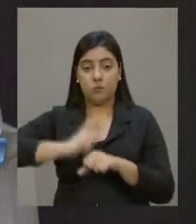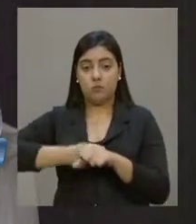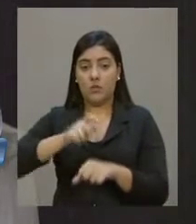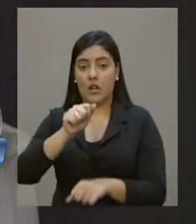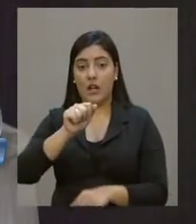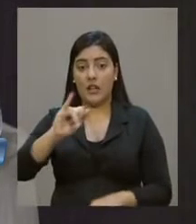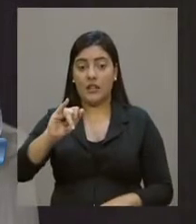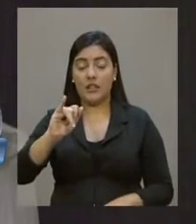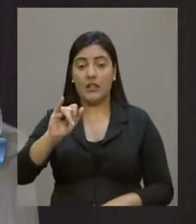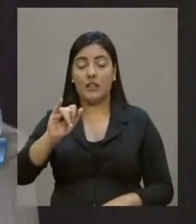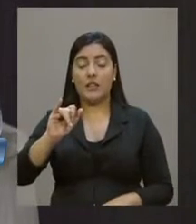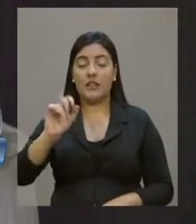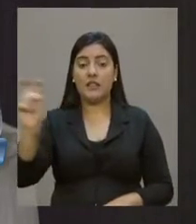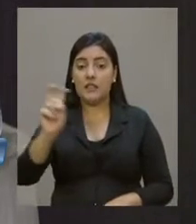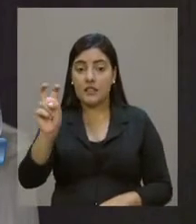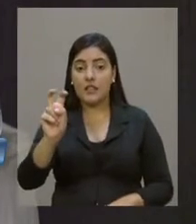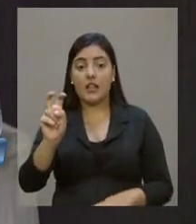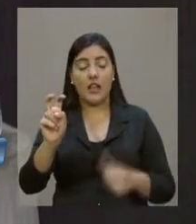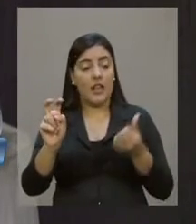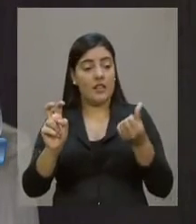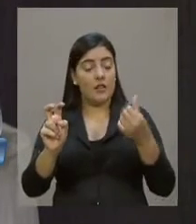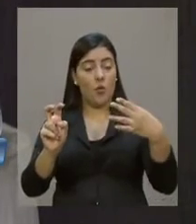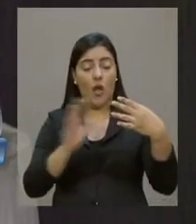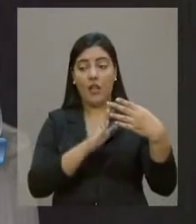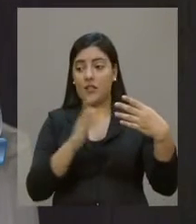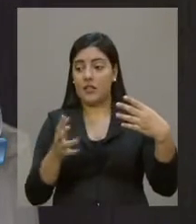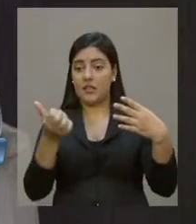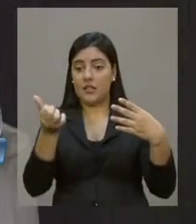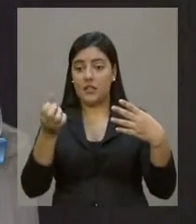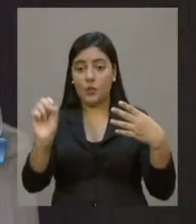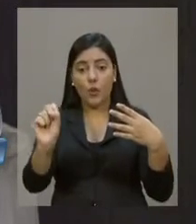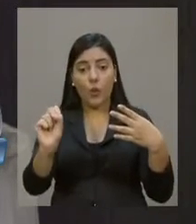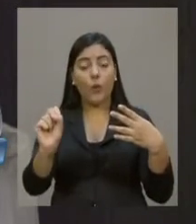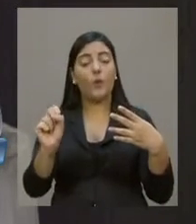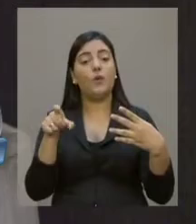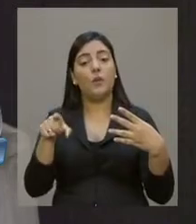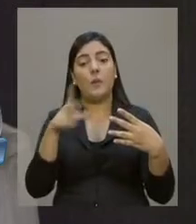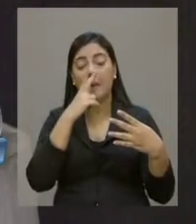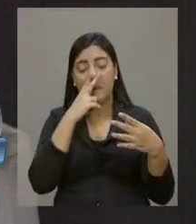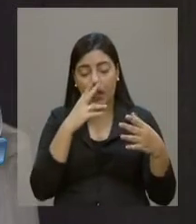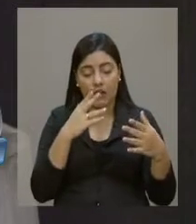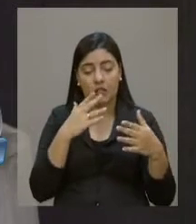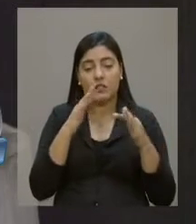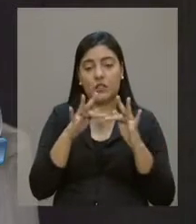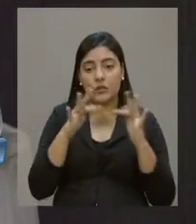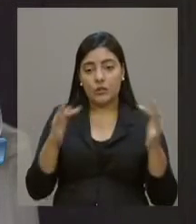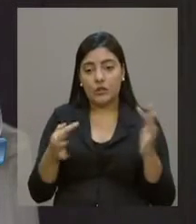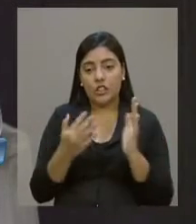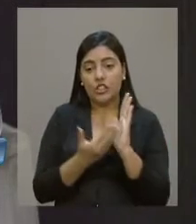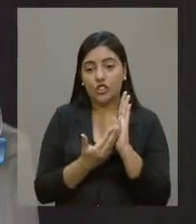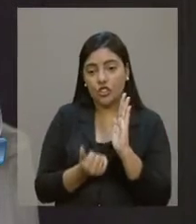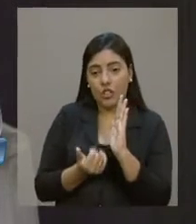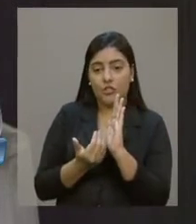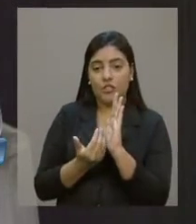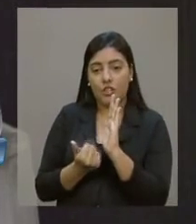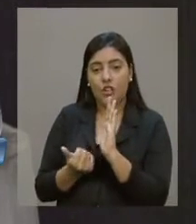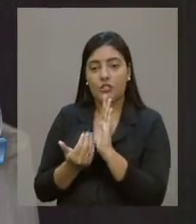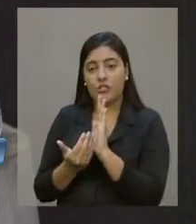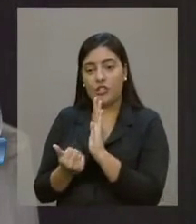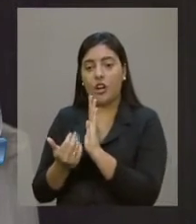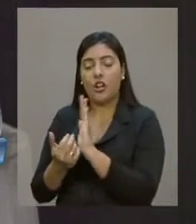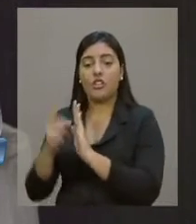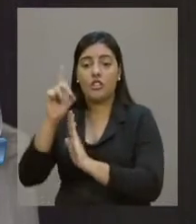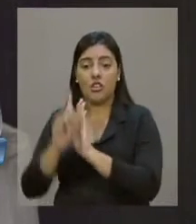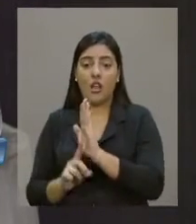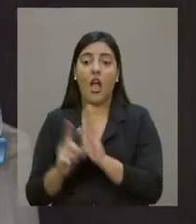foi em 68, mas de 64 a 68, né, ela foi paulatinamente restringindo direitos e garantias. É o que